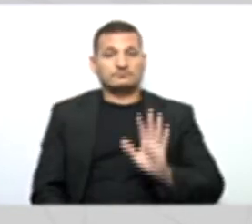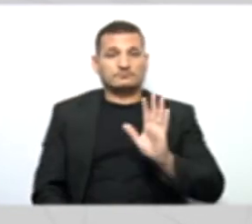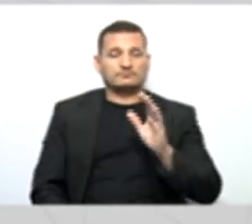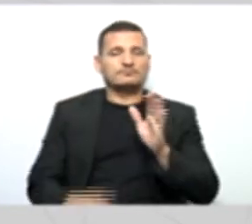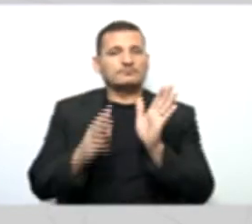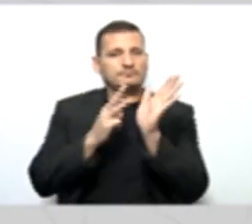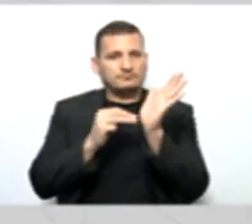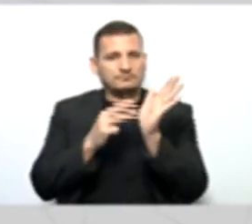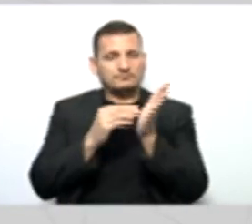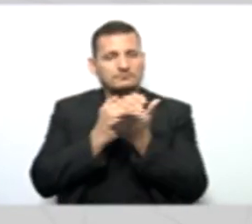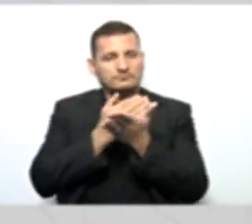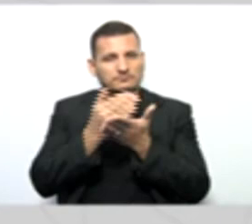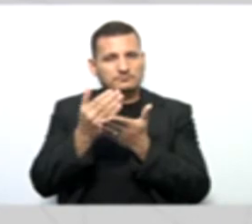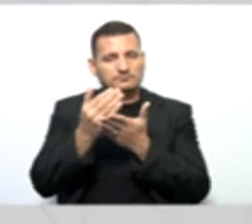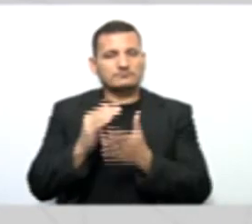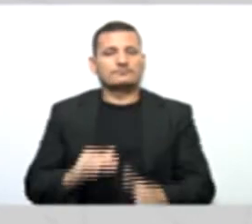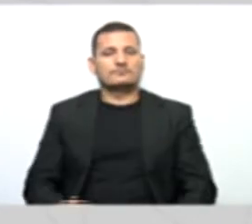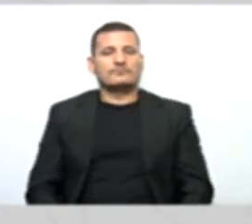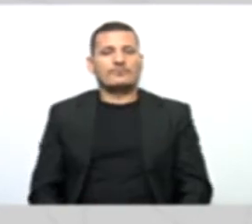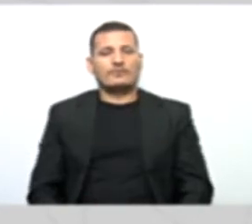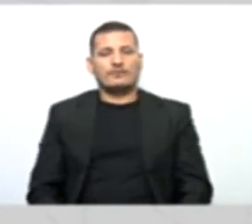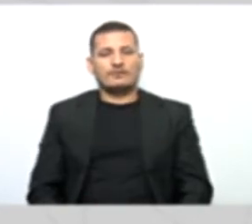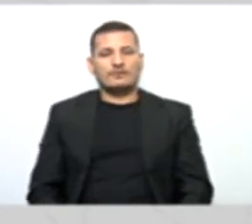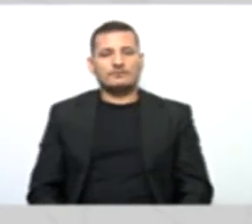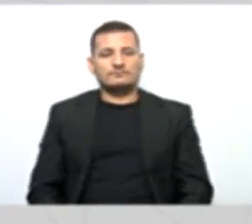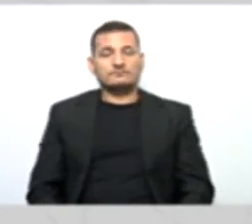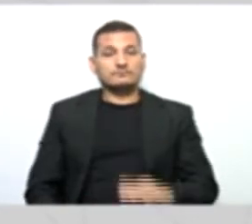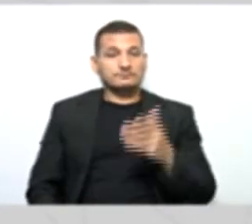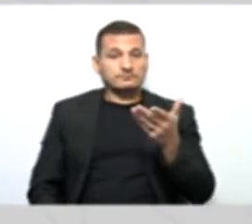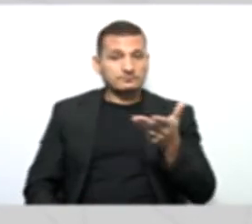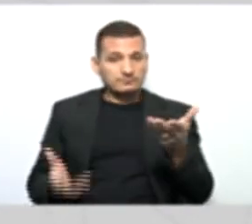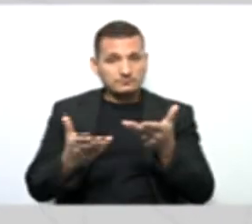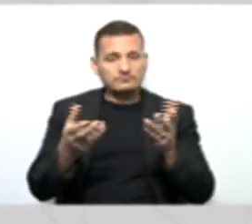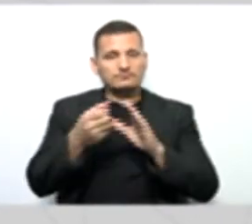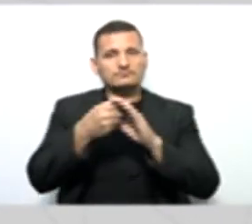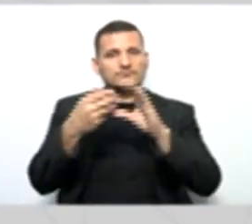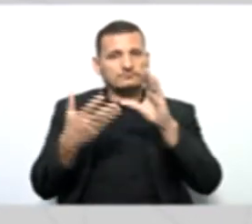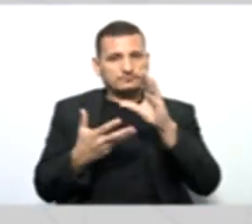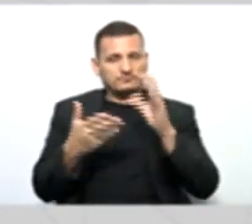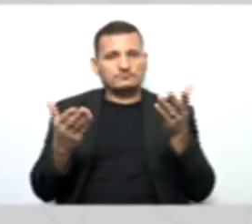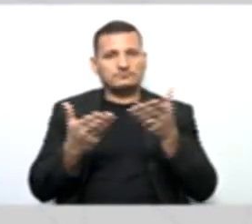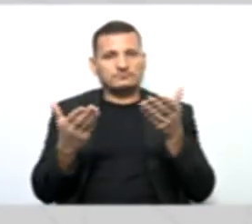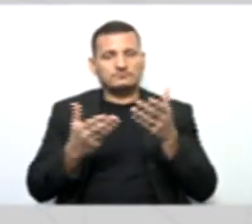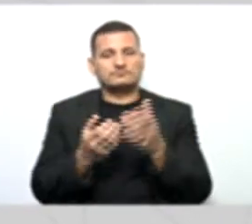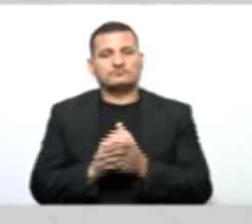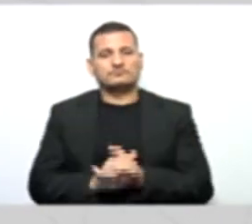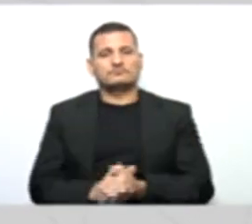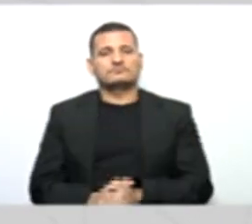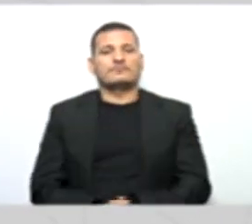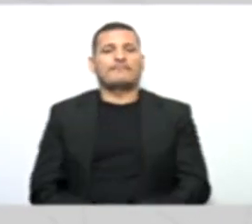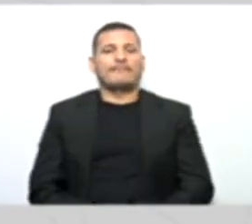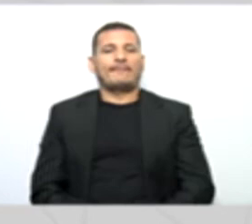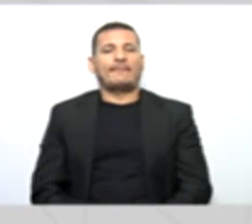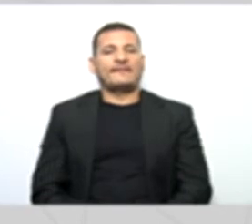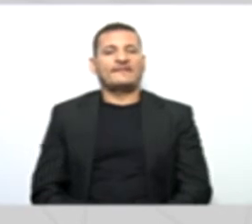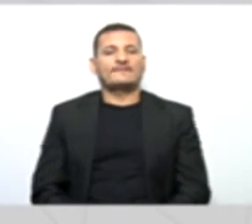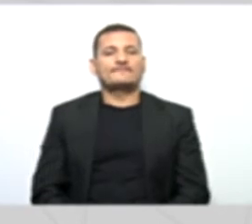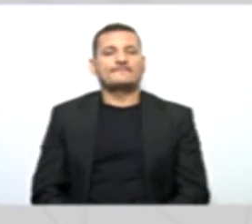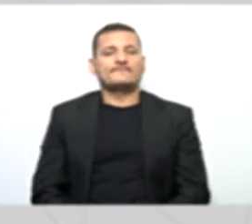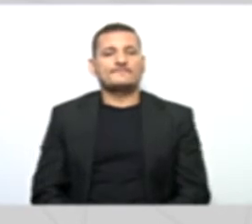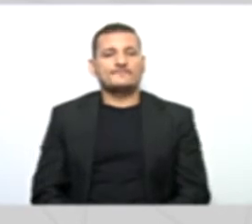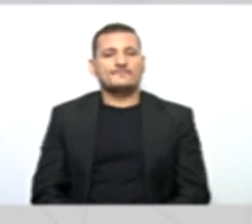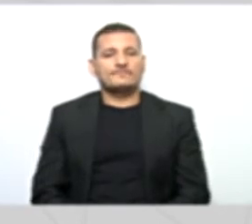método construtor. Agora, nós vamos, de fato, criar os atributos dessa classe que irá receber os valores de cada um